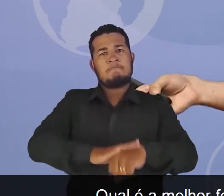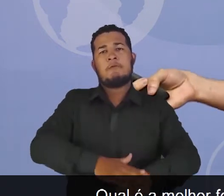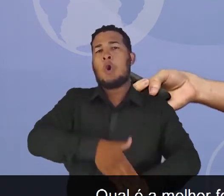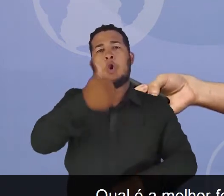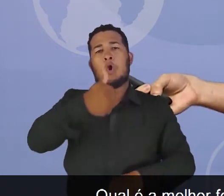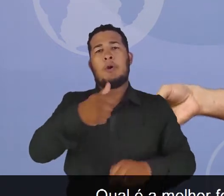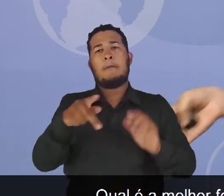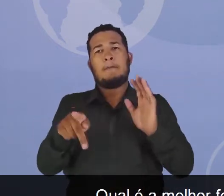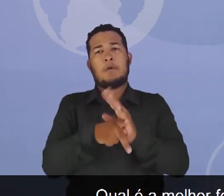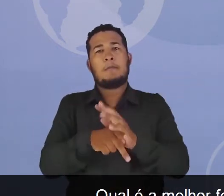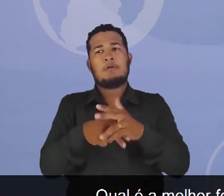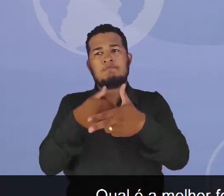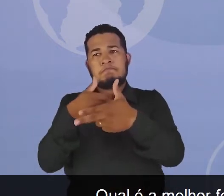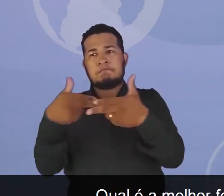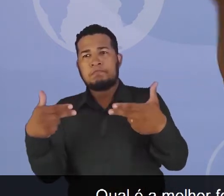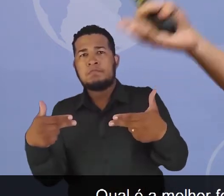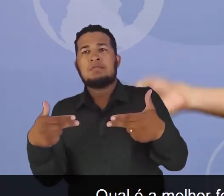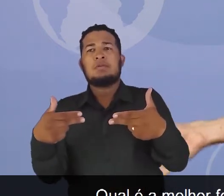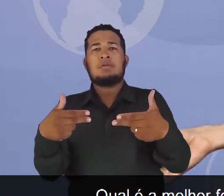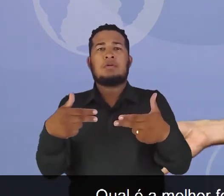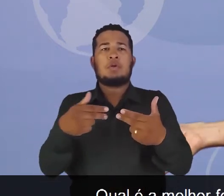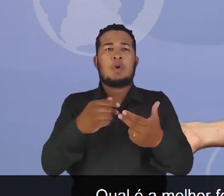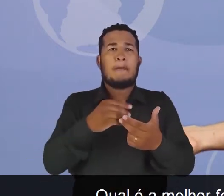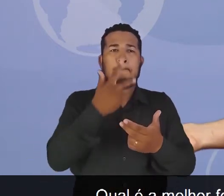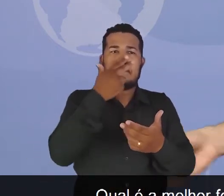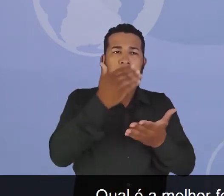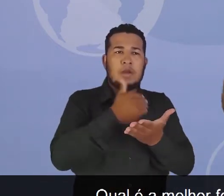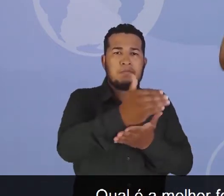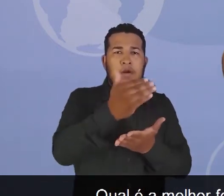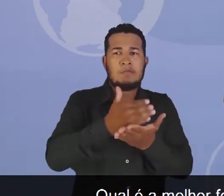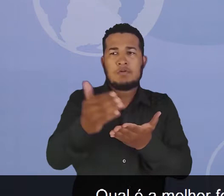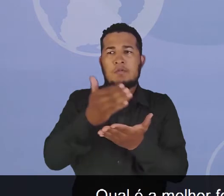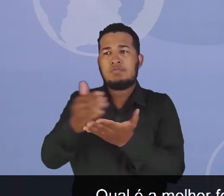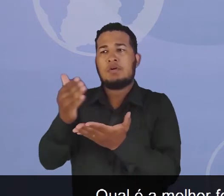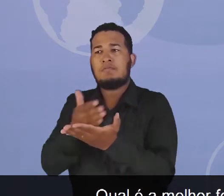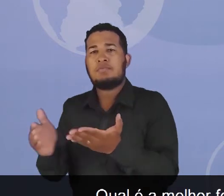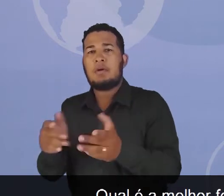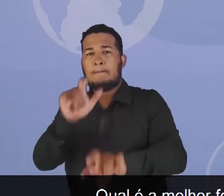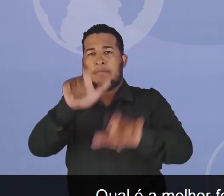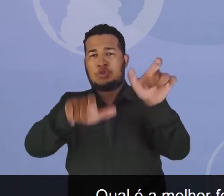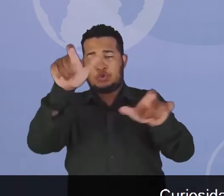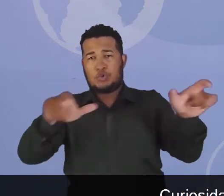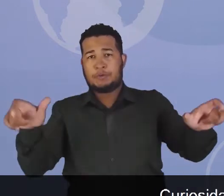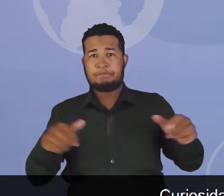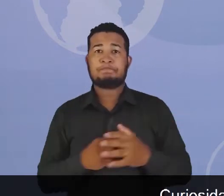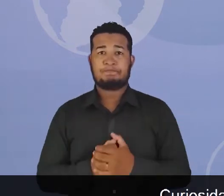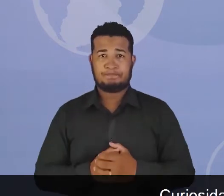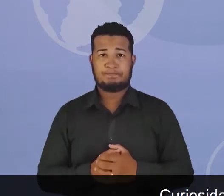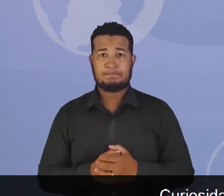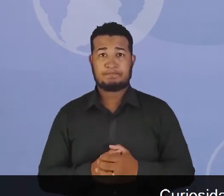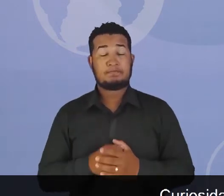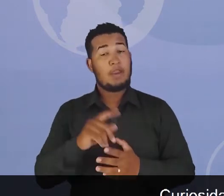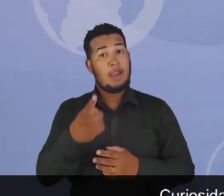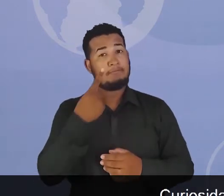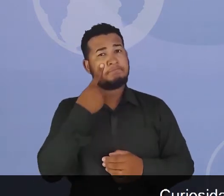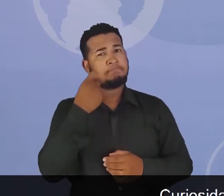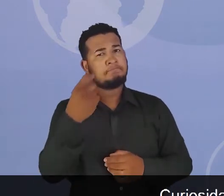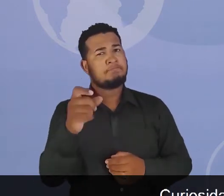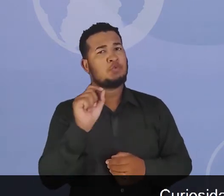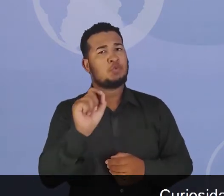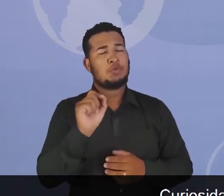distribuir os bens, de distribuir os recursos entre as pessoas? Curiosidade, galera.